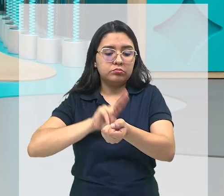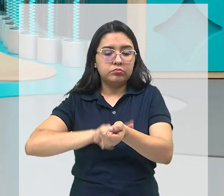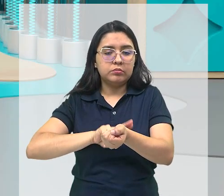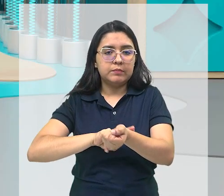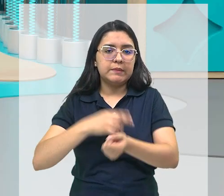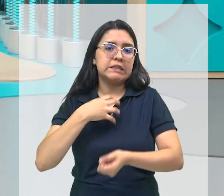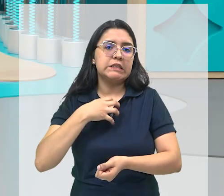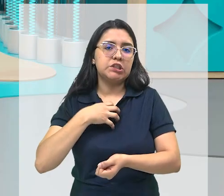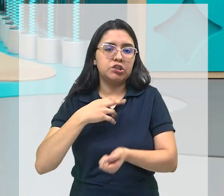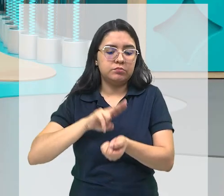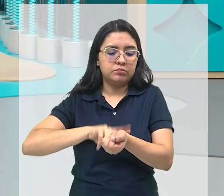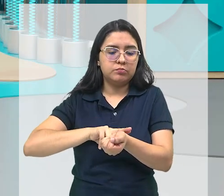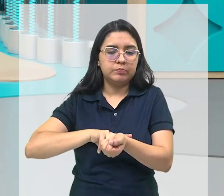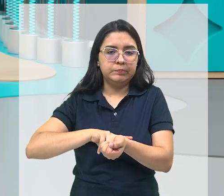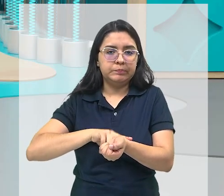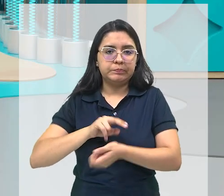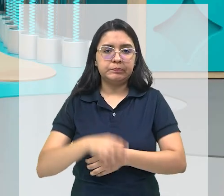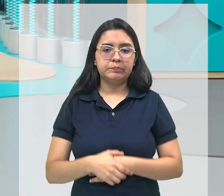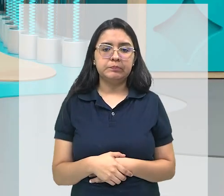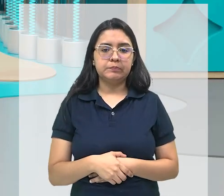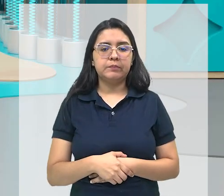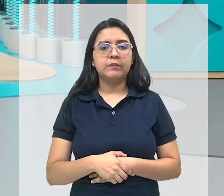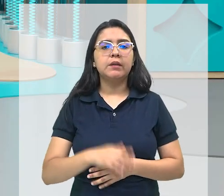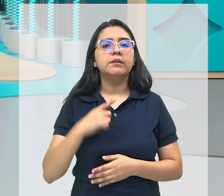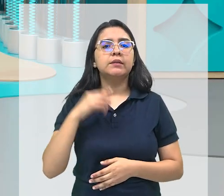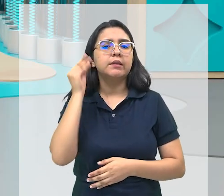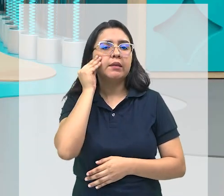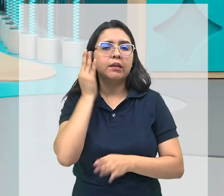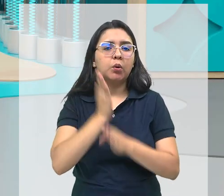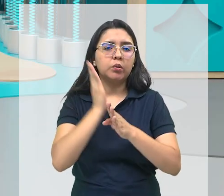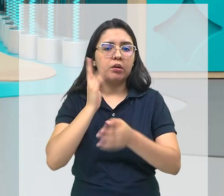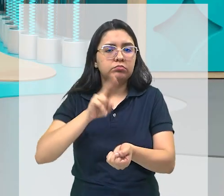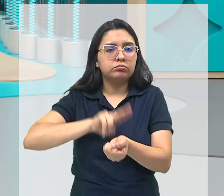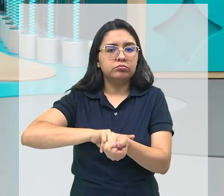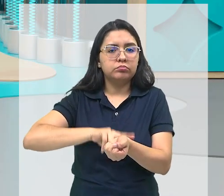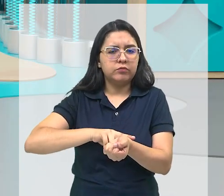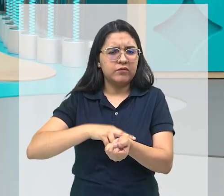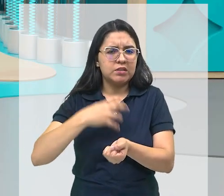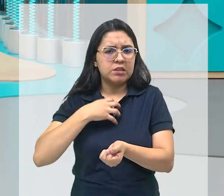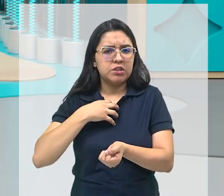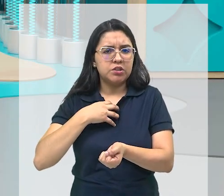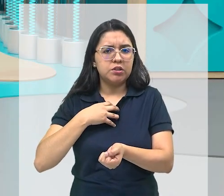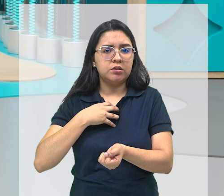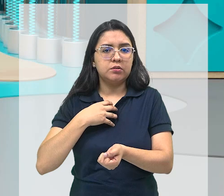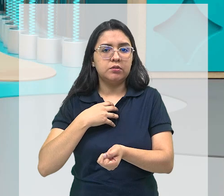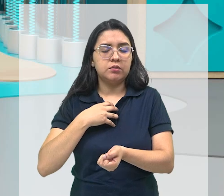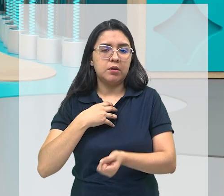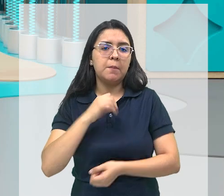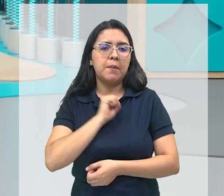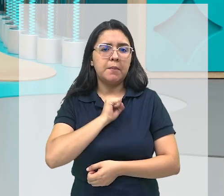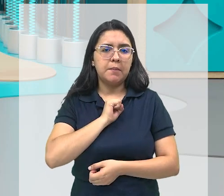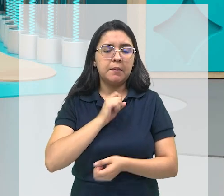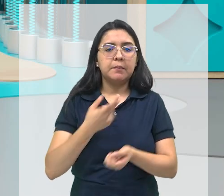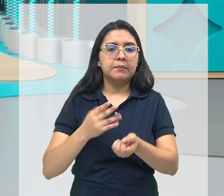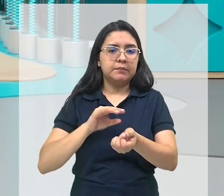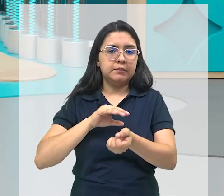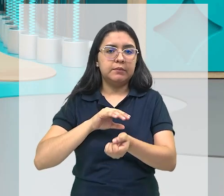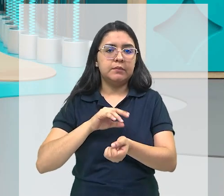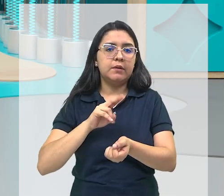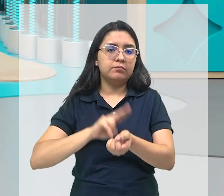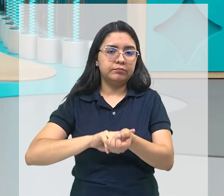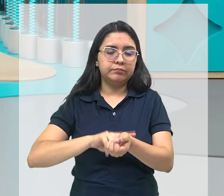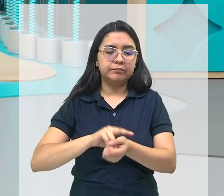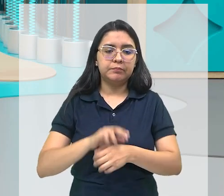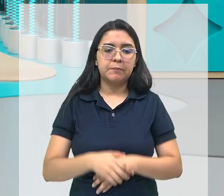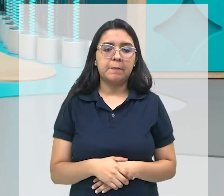dedos em cima do pulso de vocês. Tentem achar e verificar. Estão conseguindo sentir a pulsação de vocês?